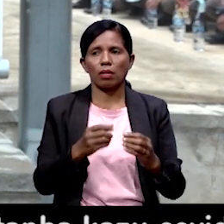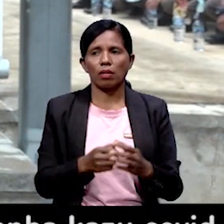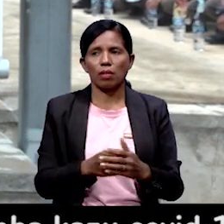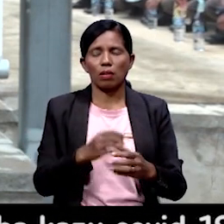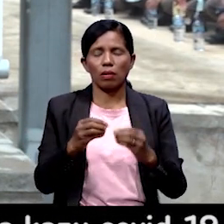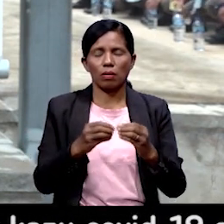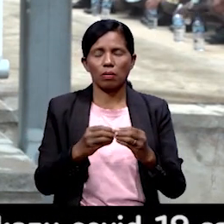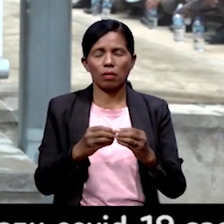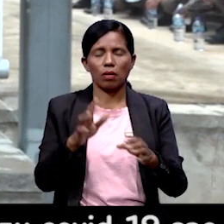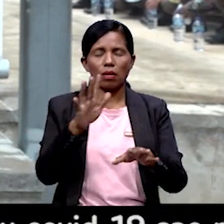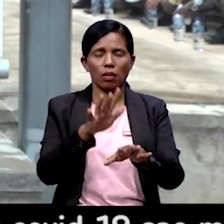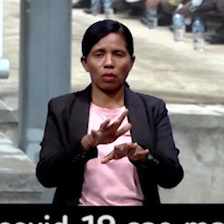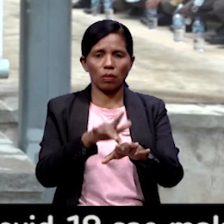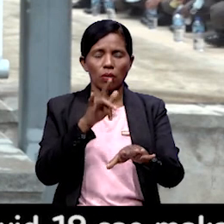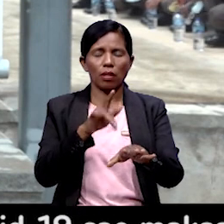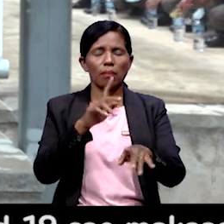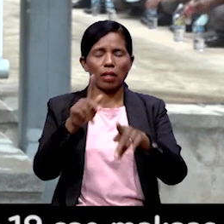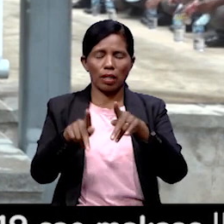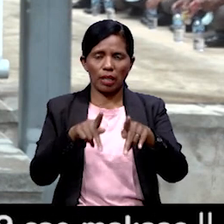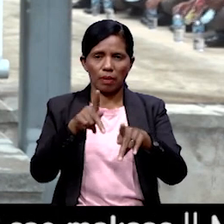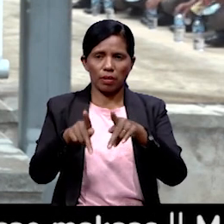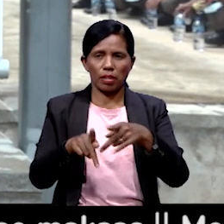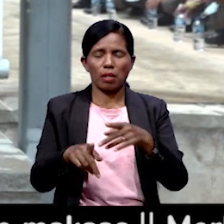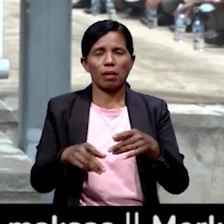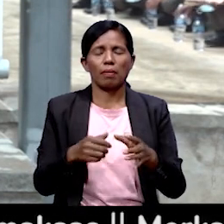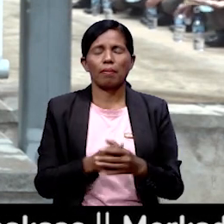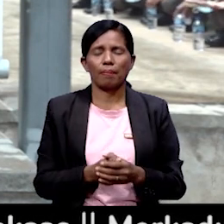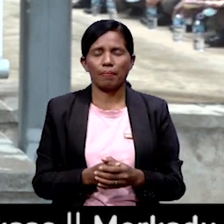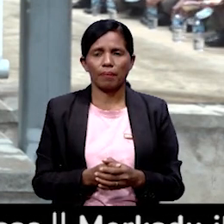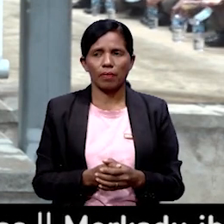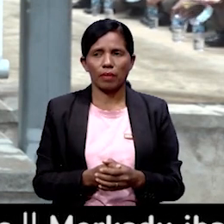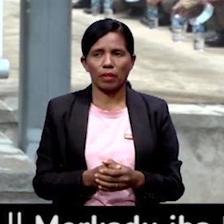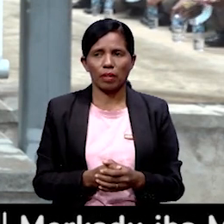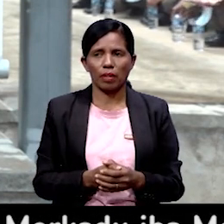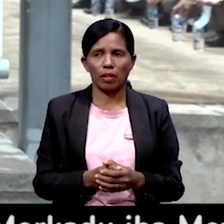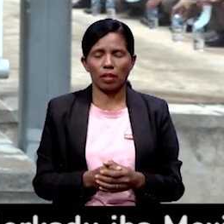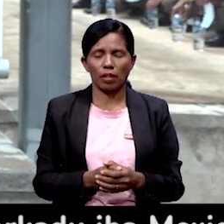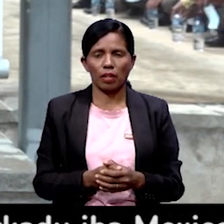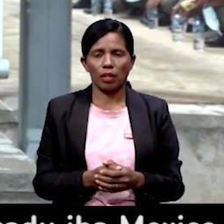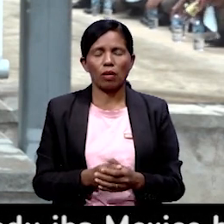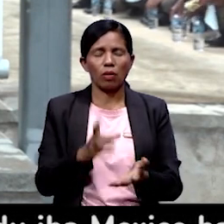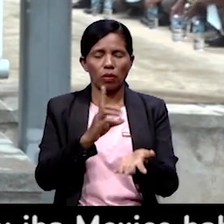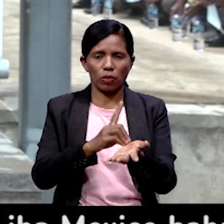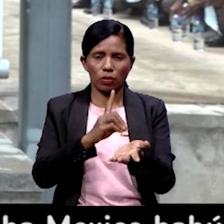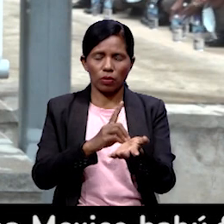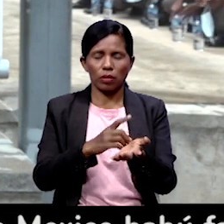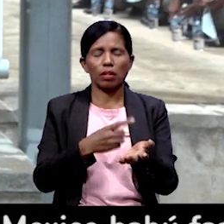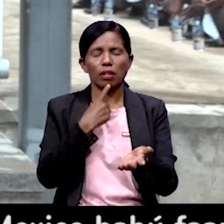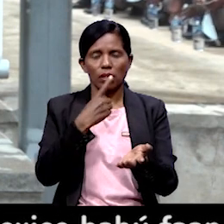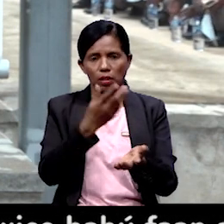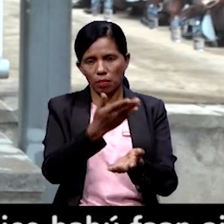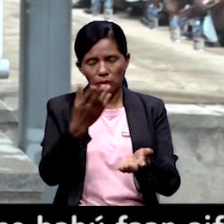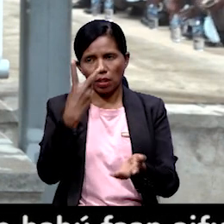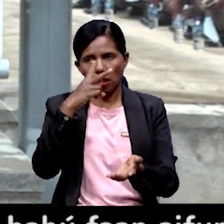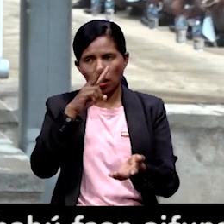relação hadai relação sexual e aspecto rone oi médico especialista sira mais hospital dili tabot harehela